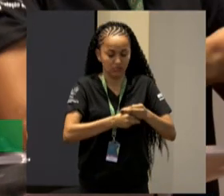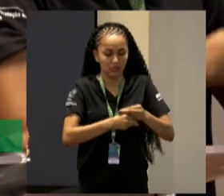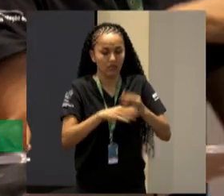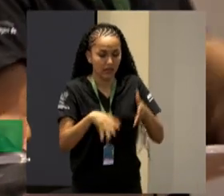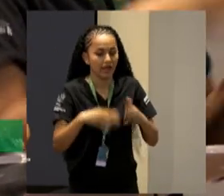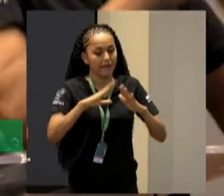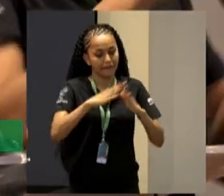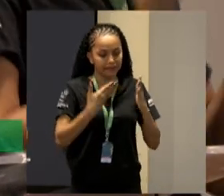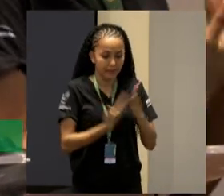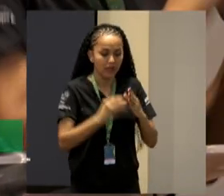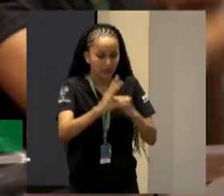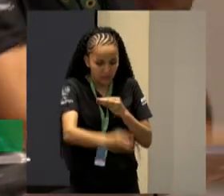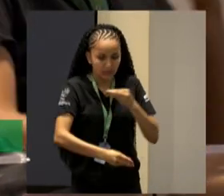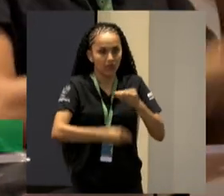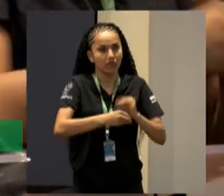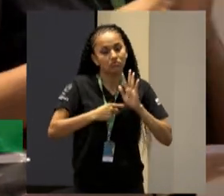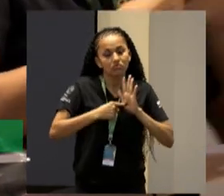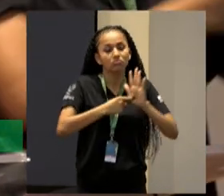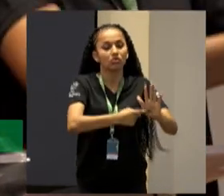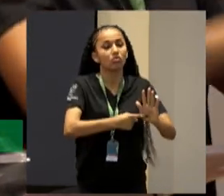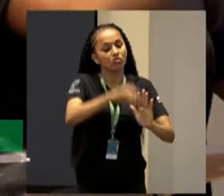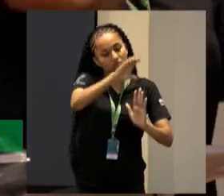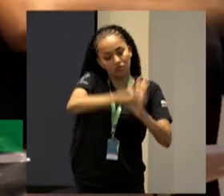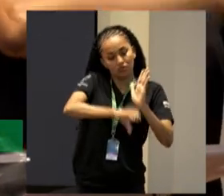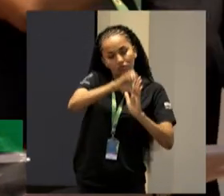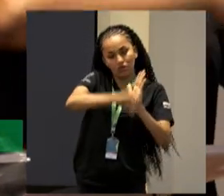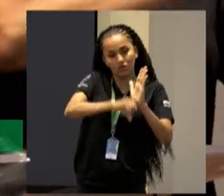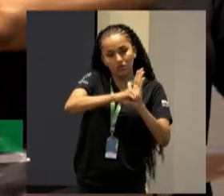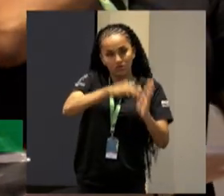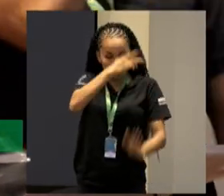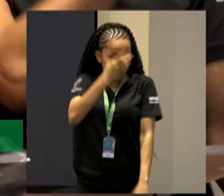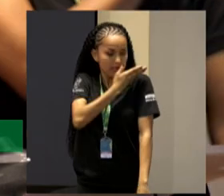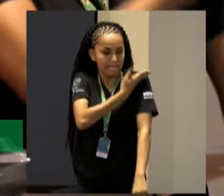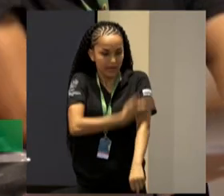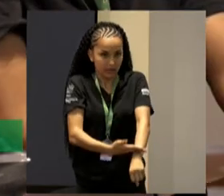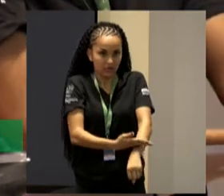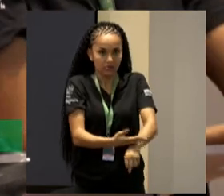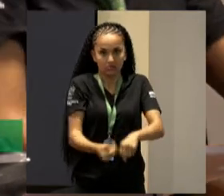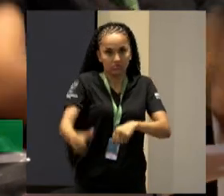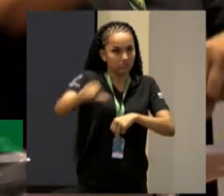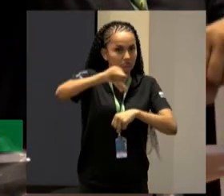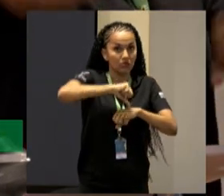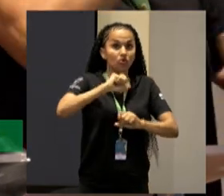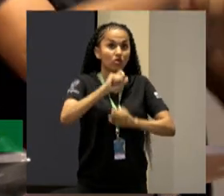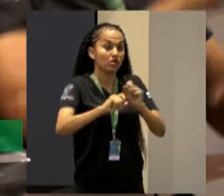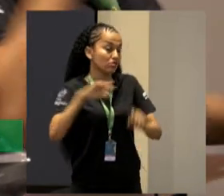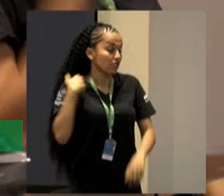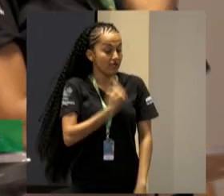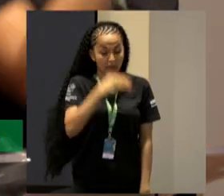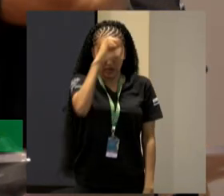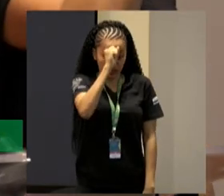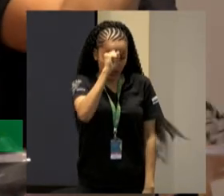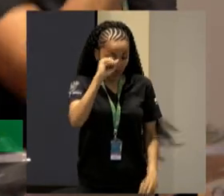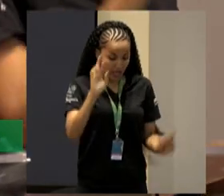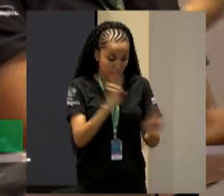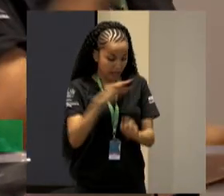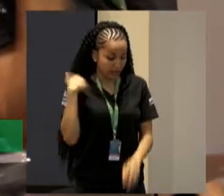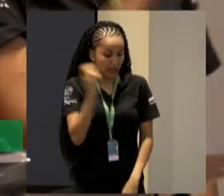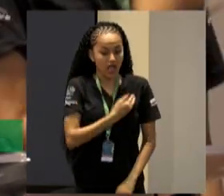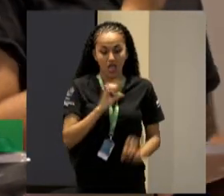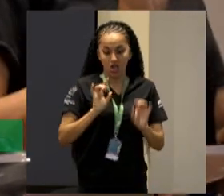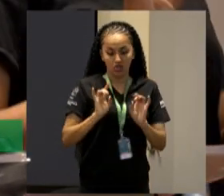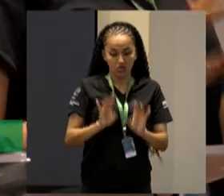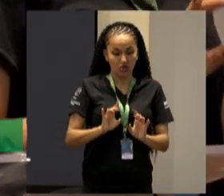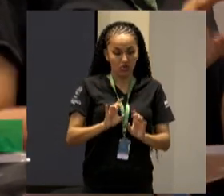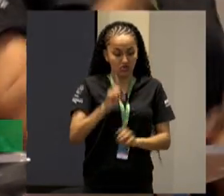A escola colaborou apresentando um currículo brancocêntrico, onde o que nós aprendíamos sobre nós era somente